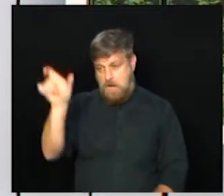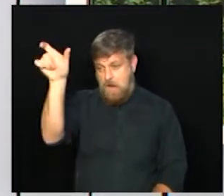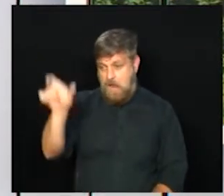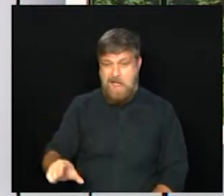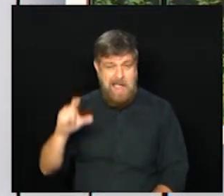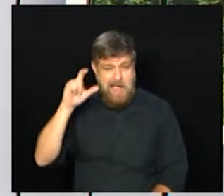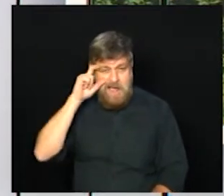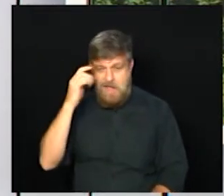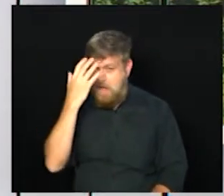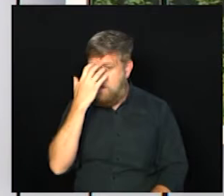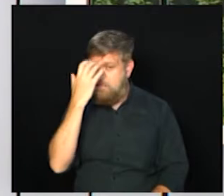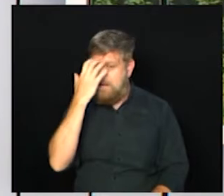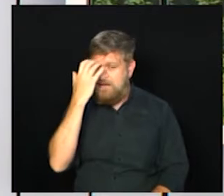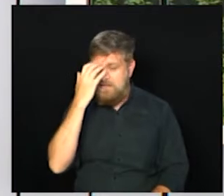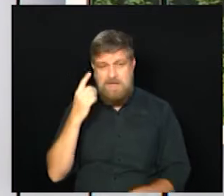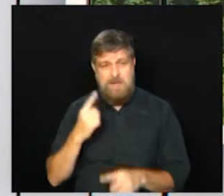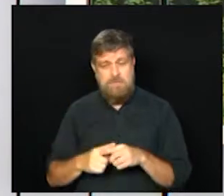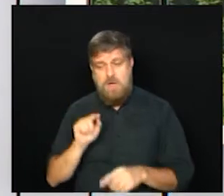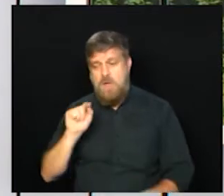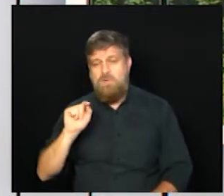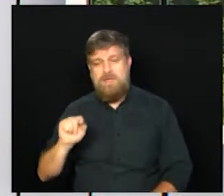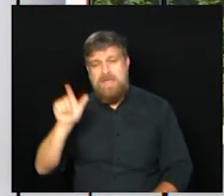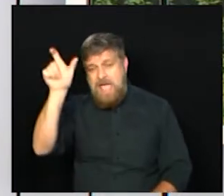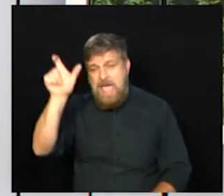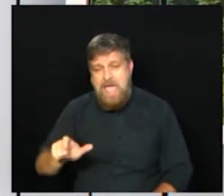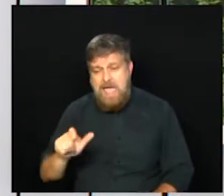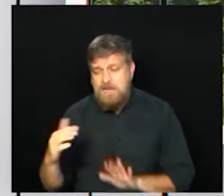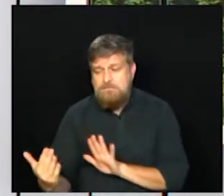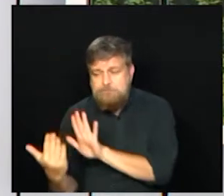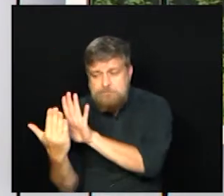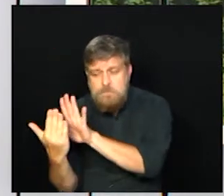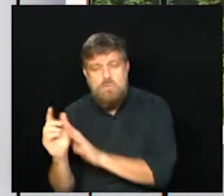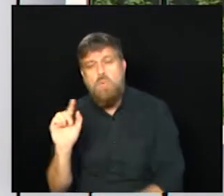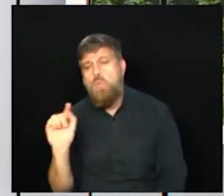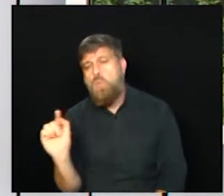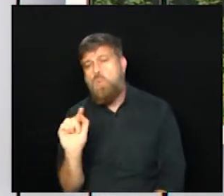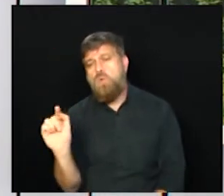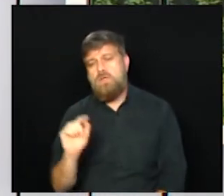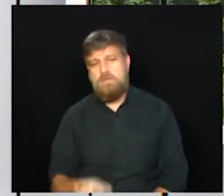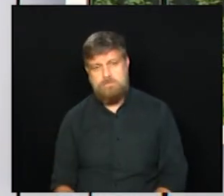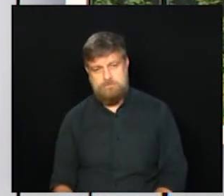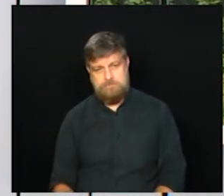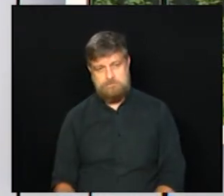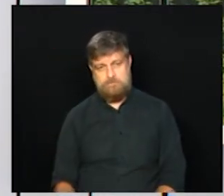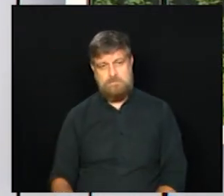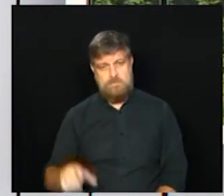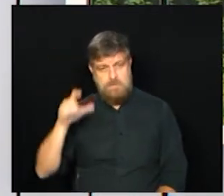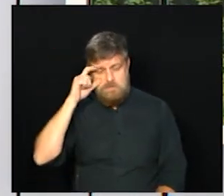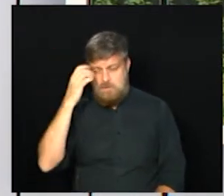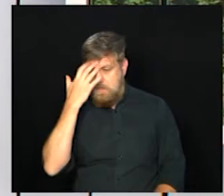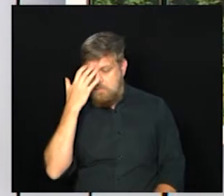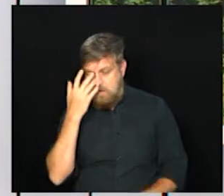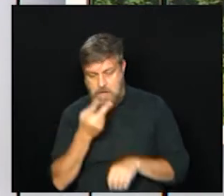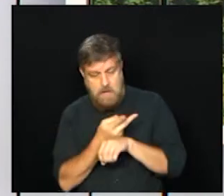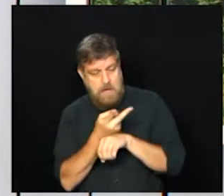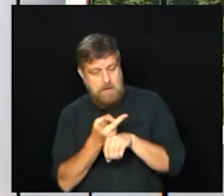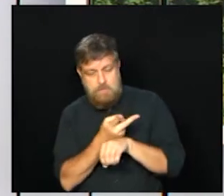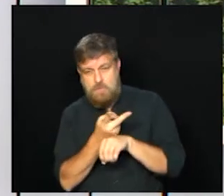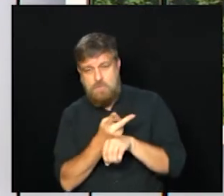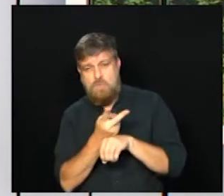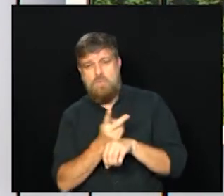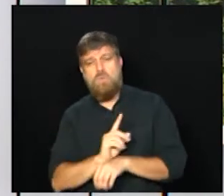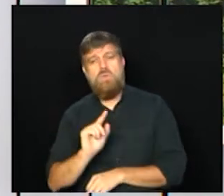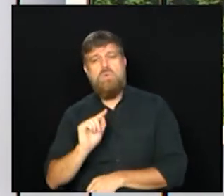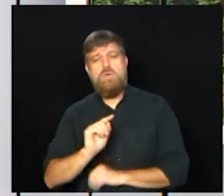porque qual foi a questão que da Maria da Penha? A Maria da Penha, ela se organizou, procurou